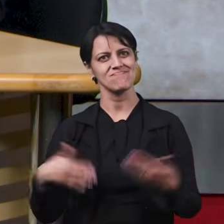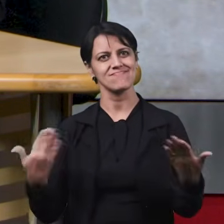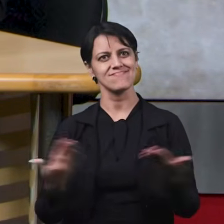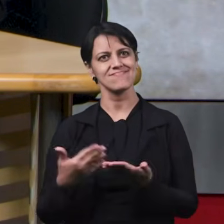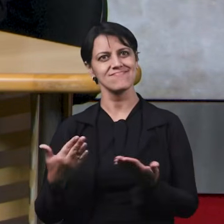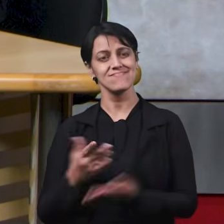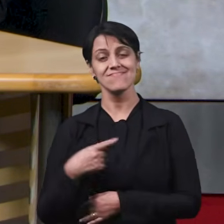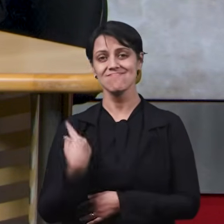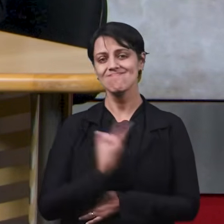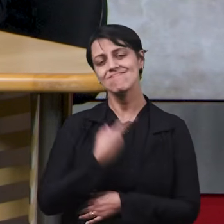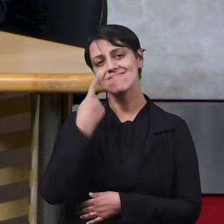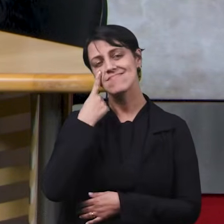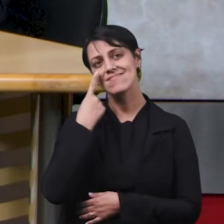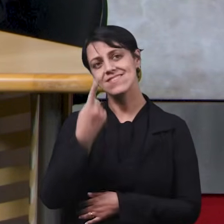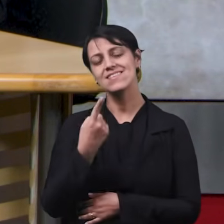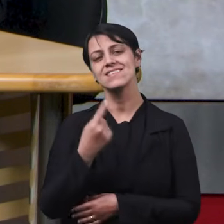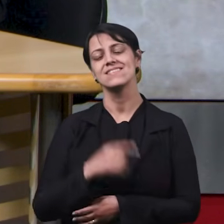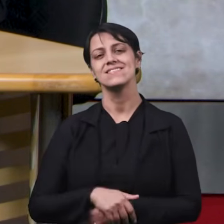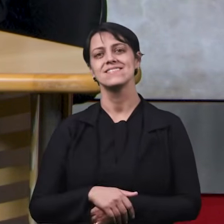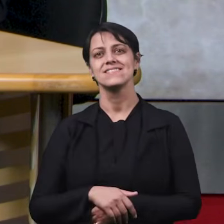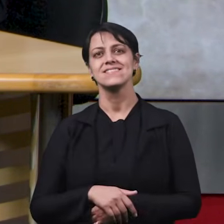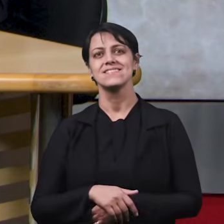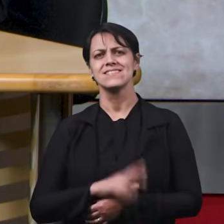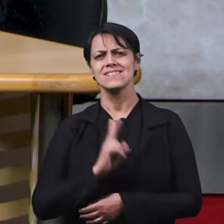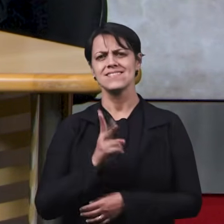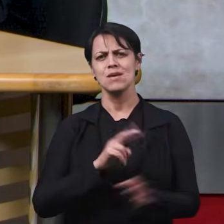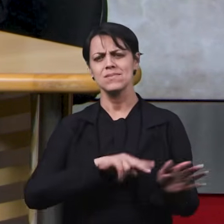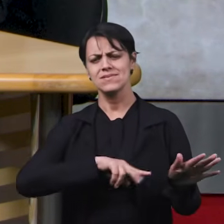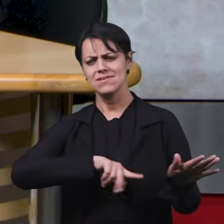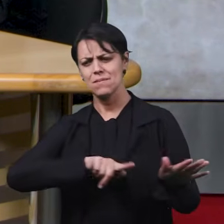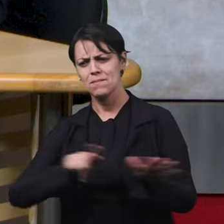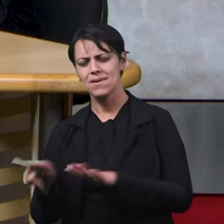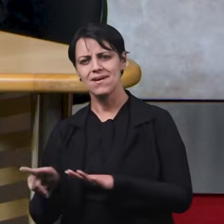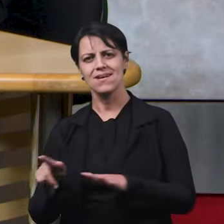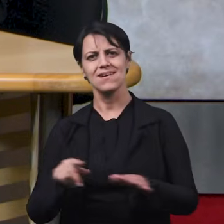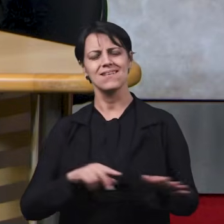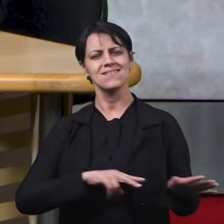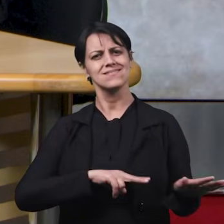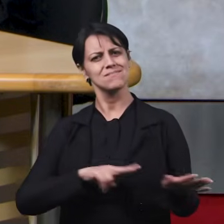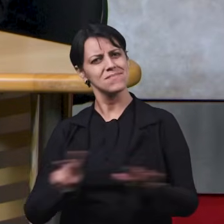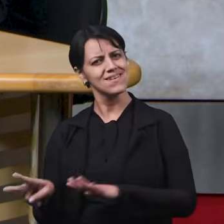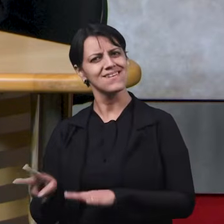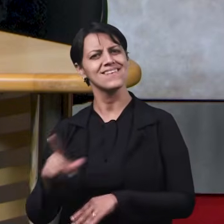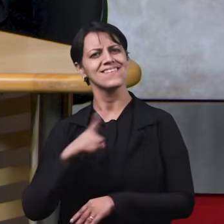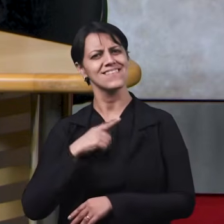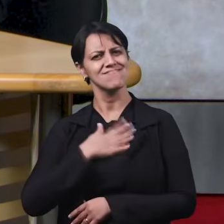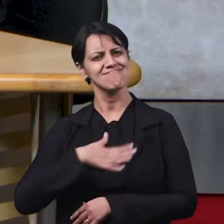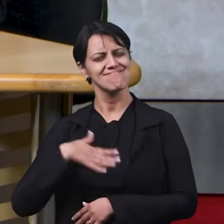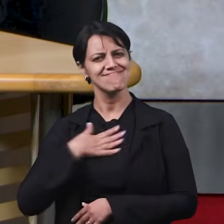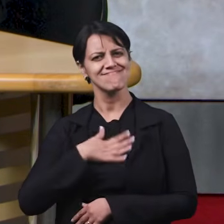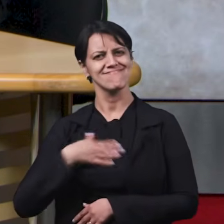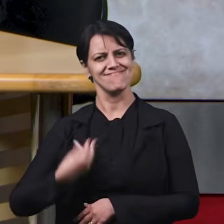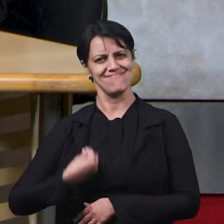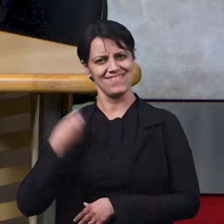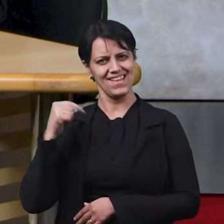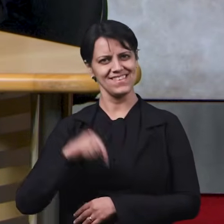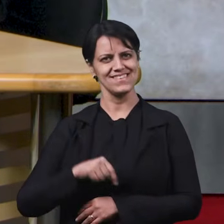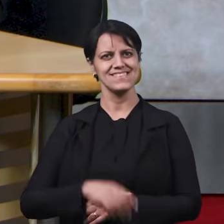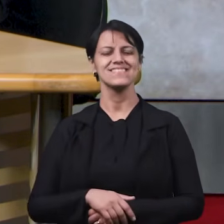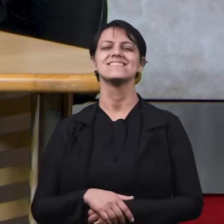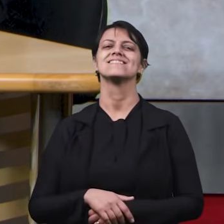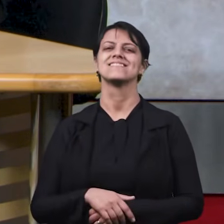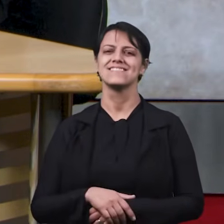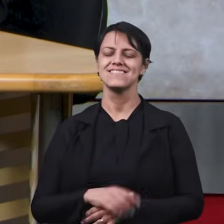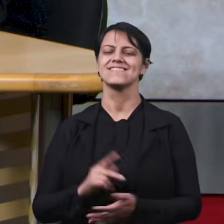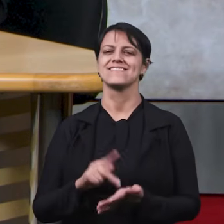mais um episódio deste programa que a cada semana temos o prazer e a alegria de estar aqui formatando e realizando. É